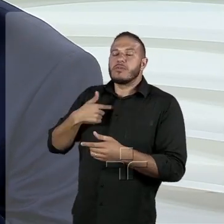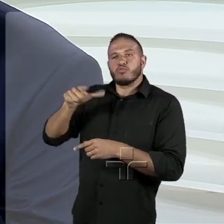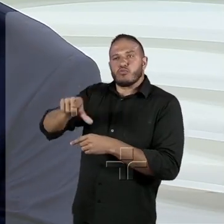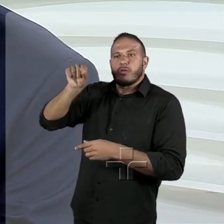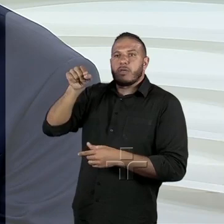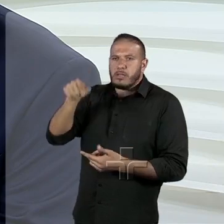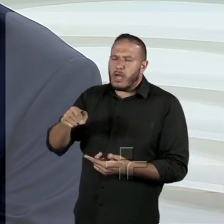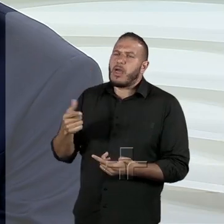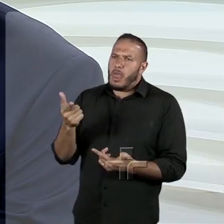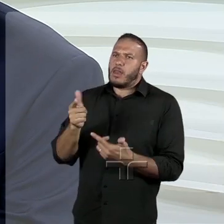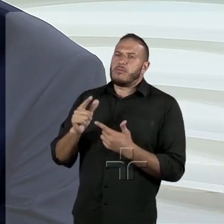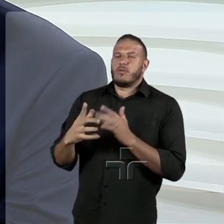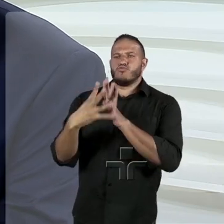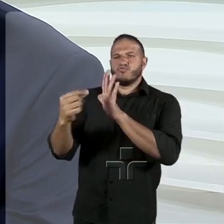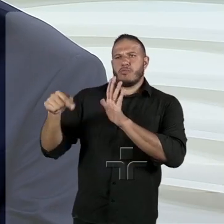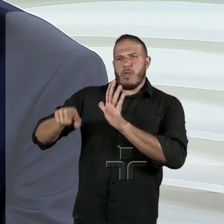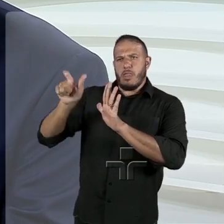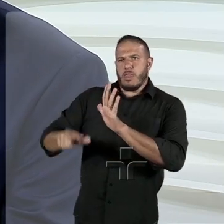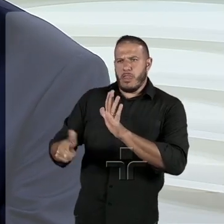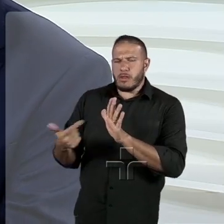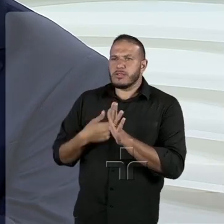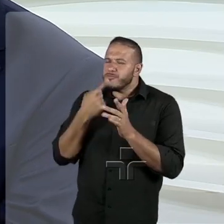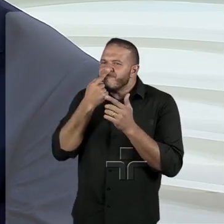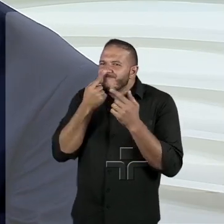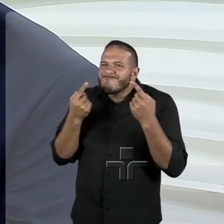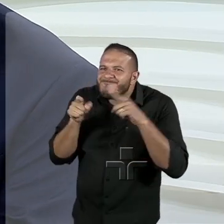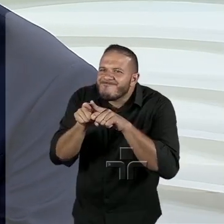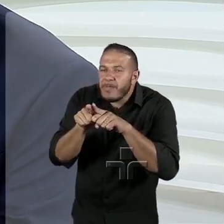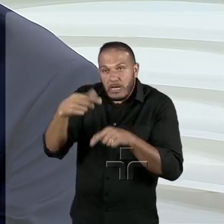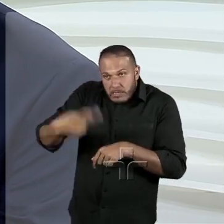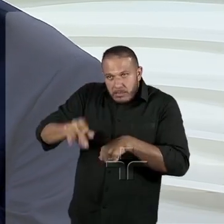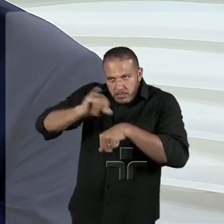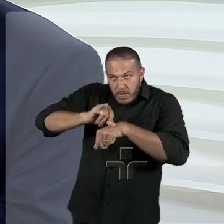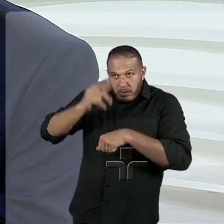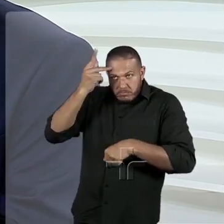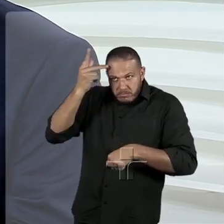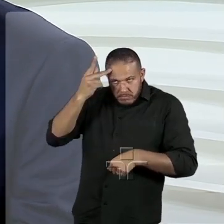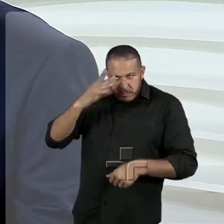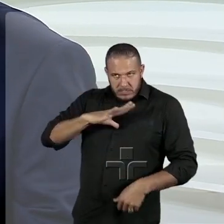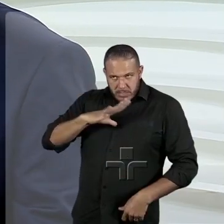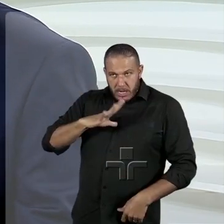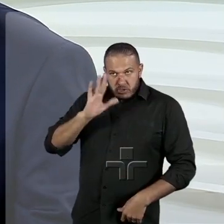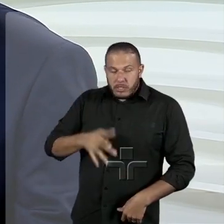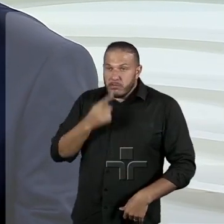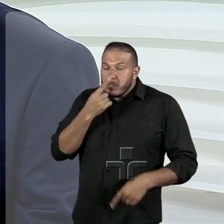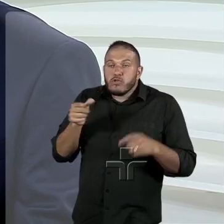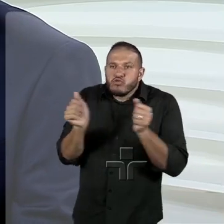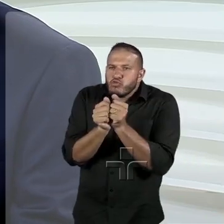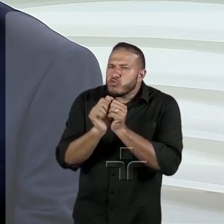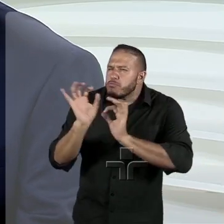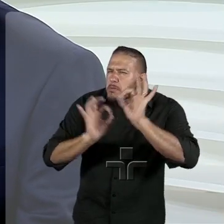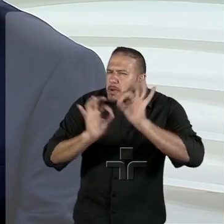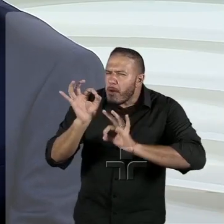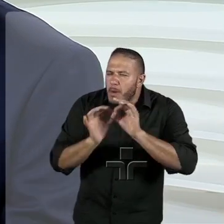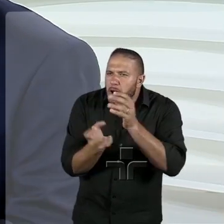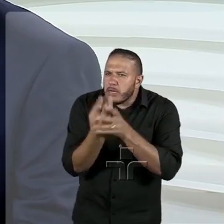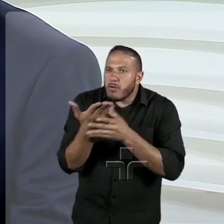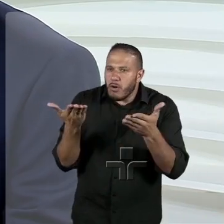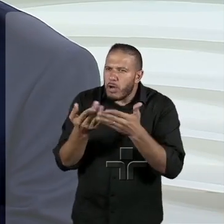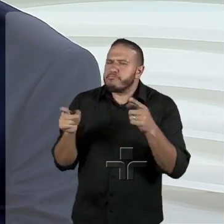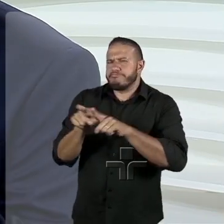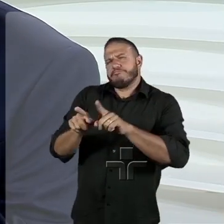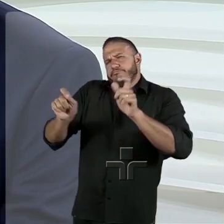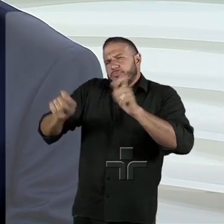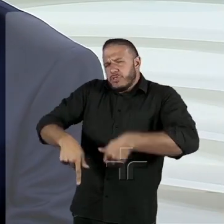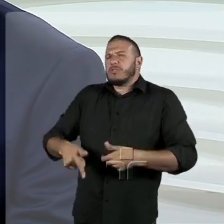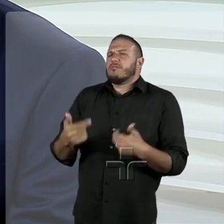e é uma referência. Então, casar aquilo que São Paulo já tem, a cidade, junto com aquilo que a gente está construindo, acho que é super possível, estamos